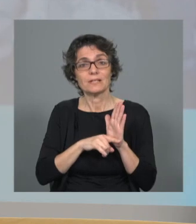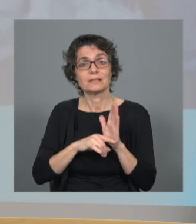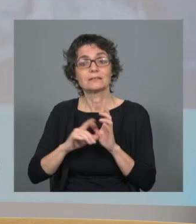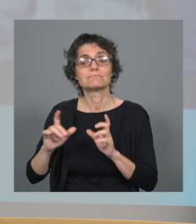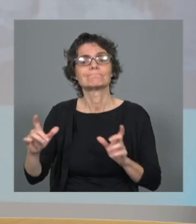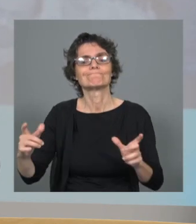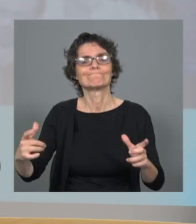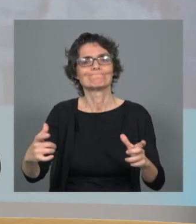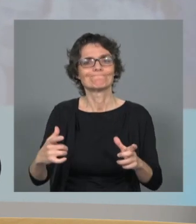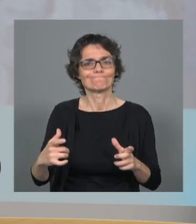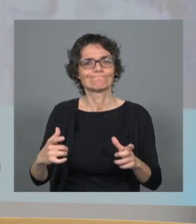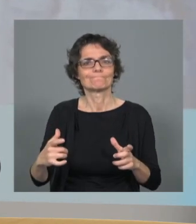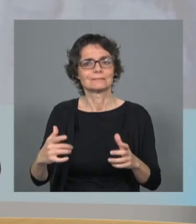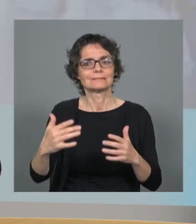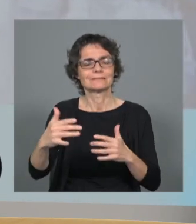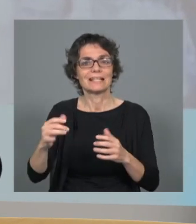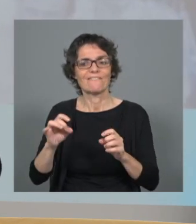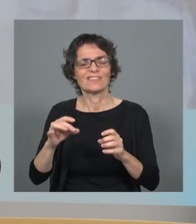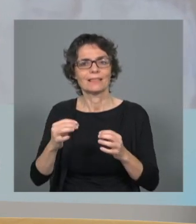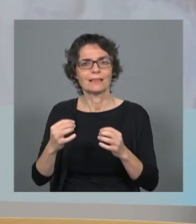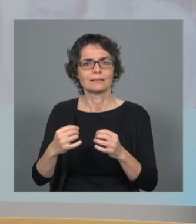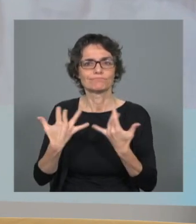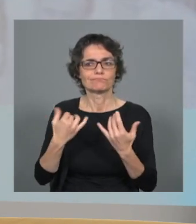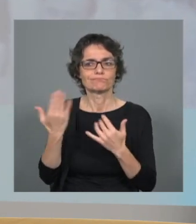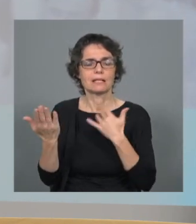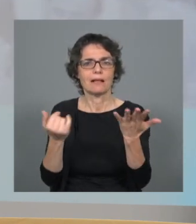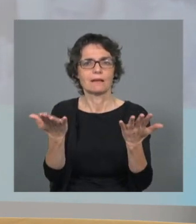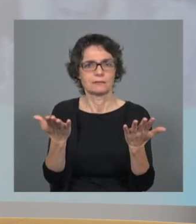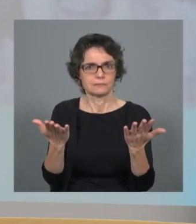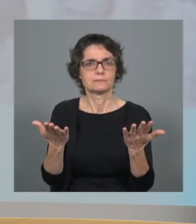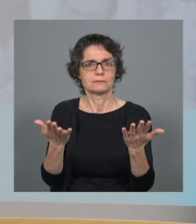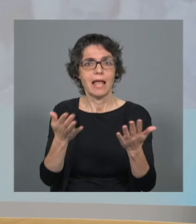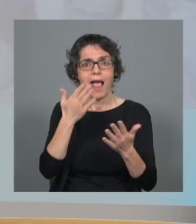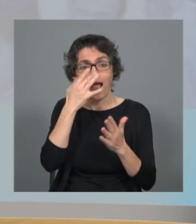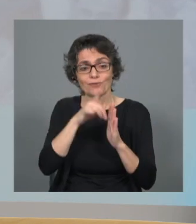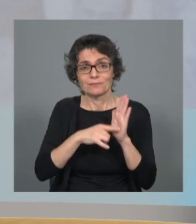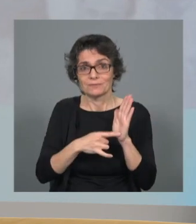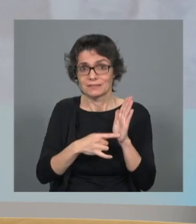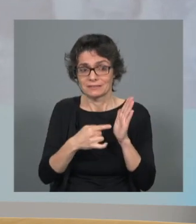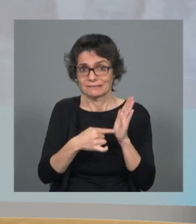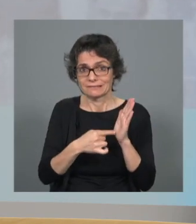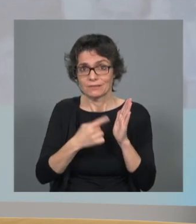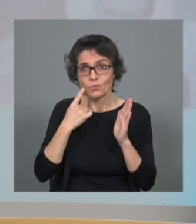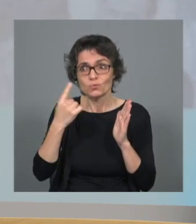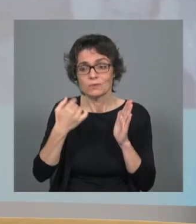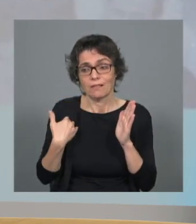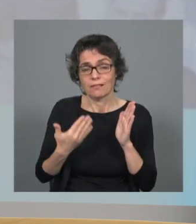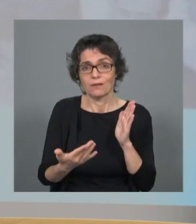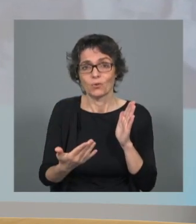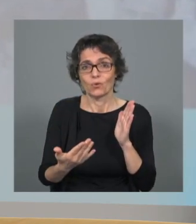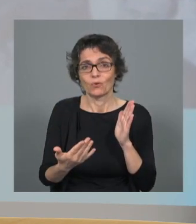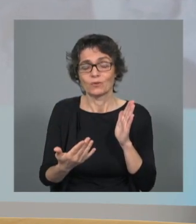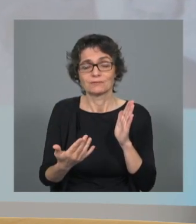contenção de contágios, e não me parece que nenhuma das medidas anunciadas por enquanto tenha